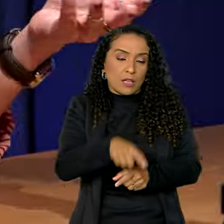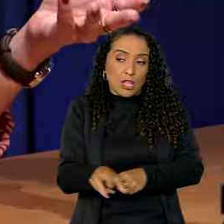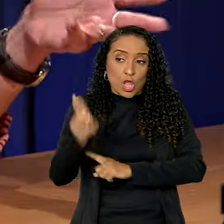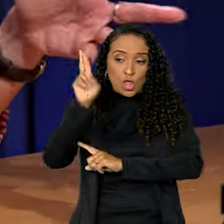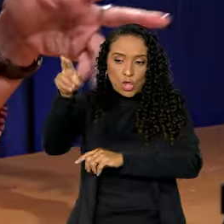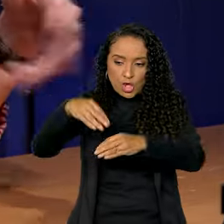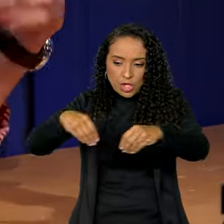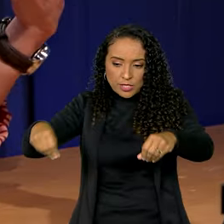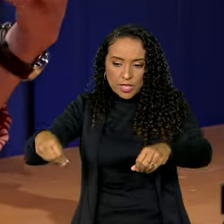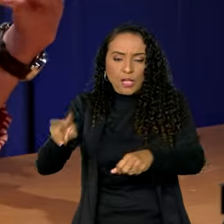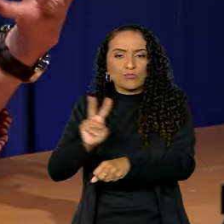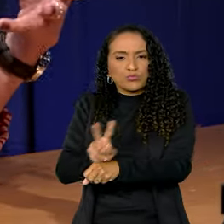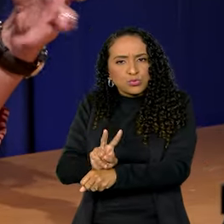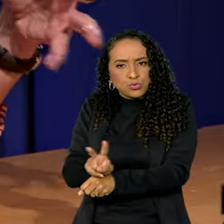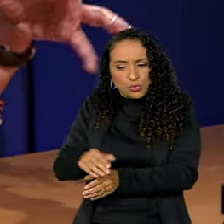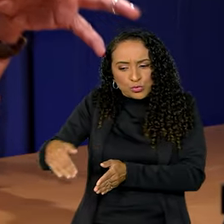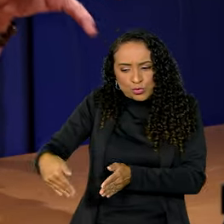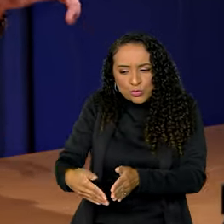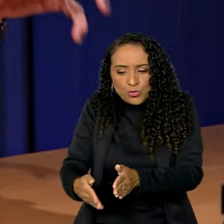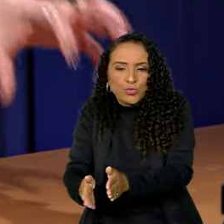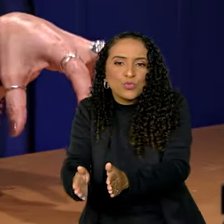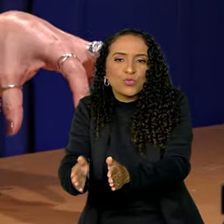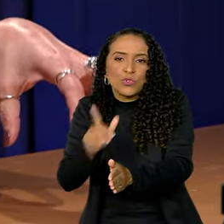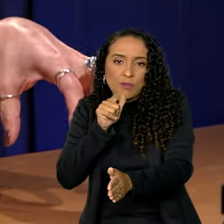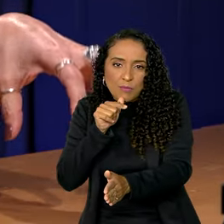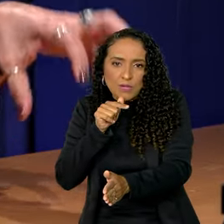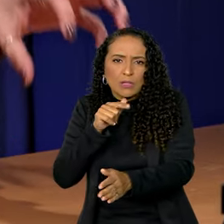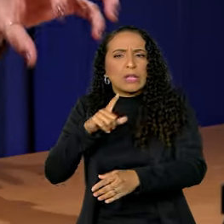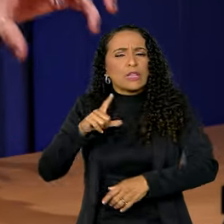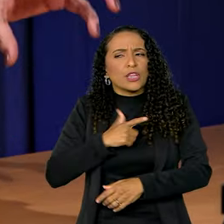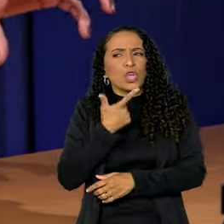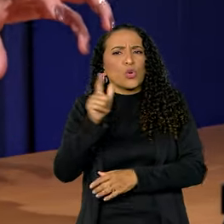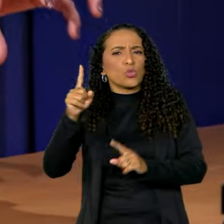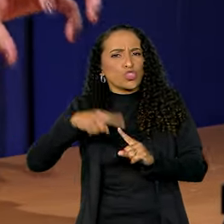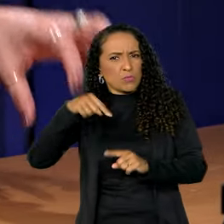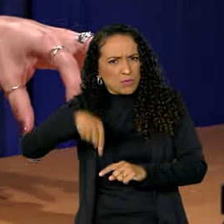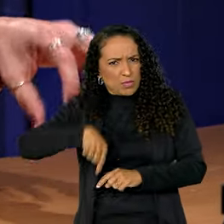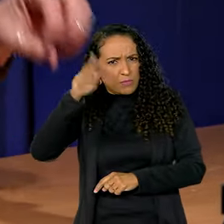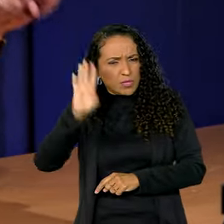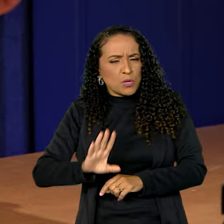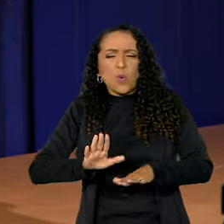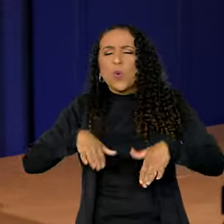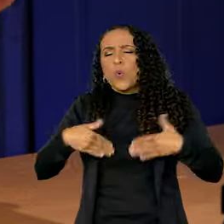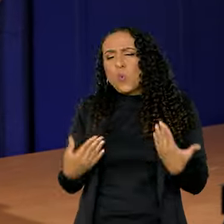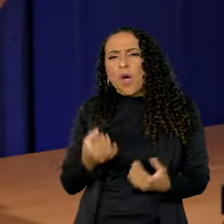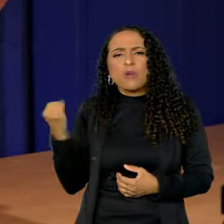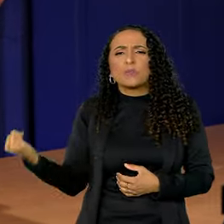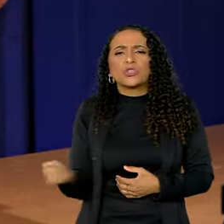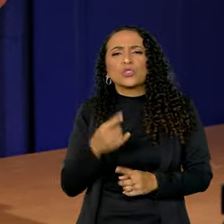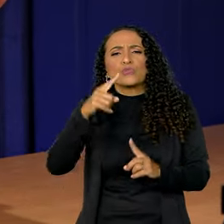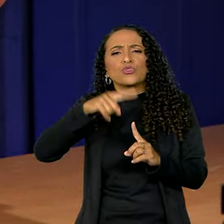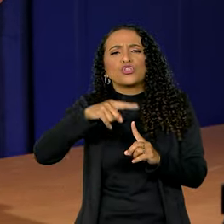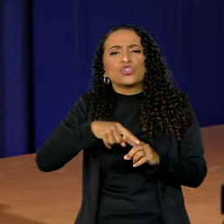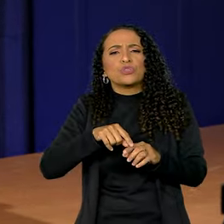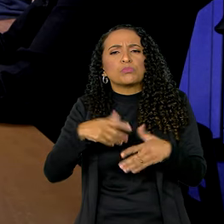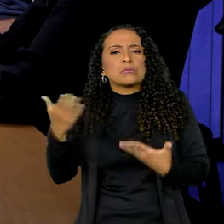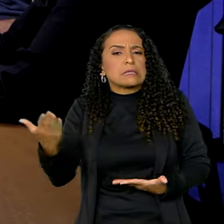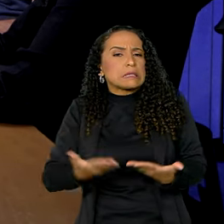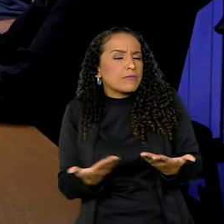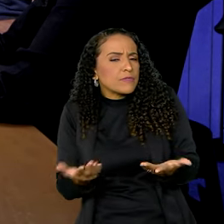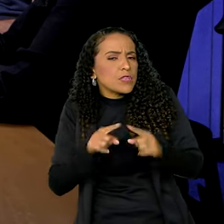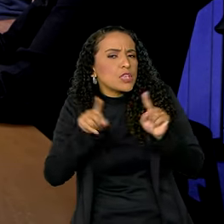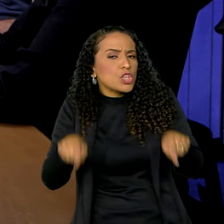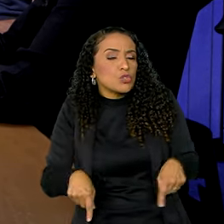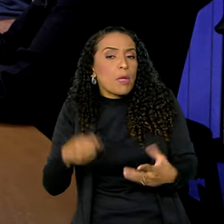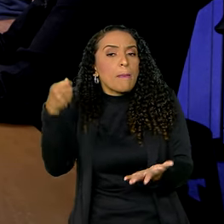as nascentes existem outros tipos já no Brasil e qual que é a relevância desse tipo de serviço e